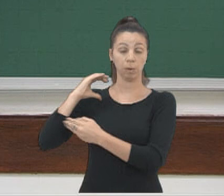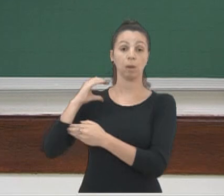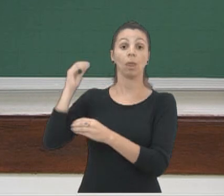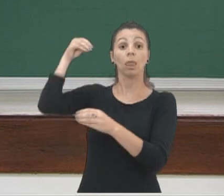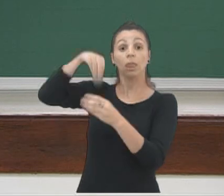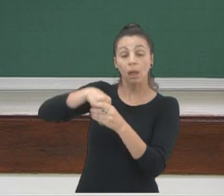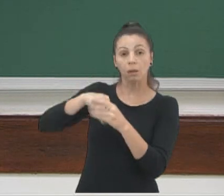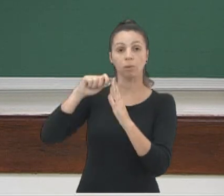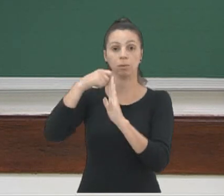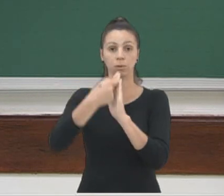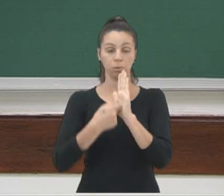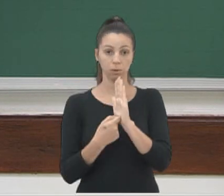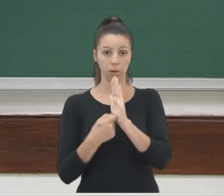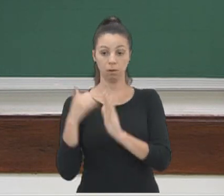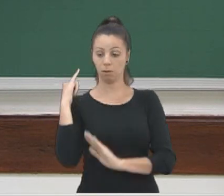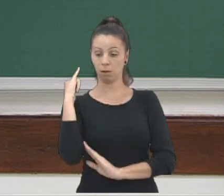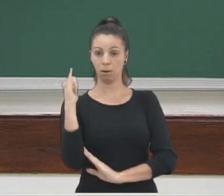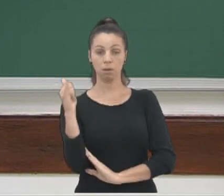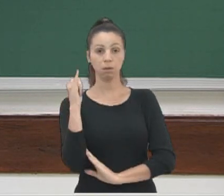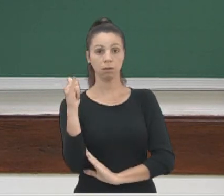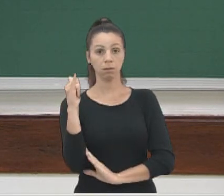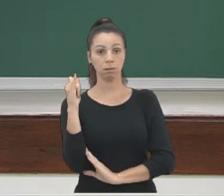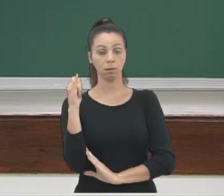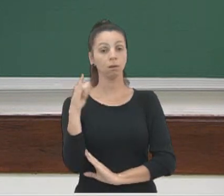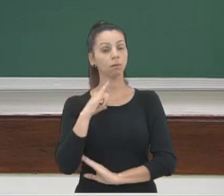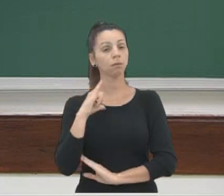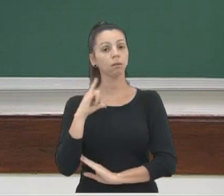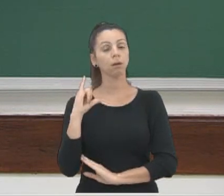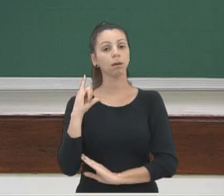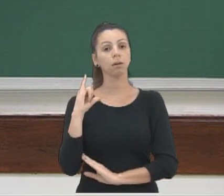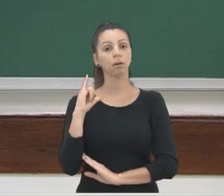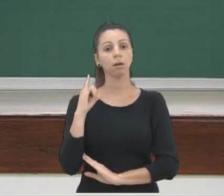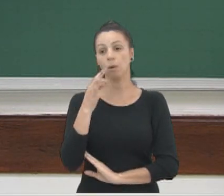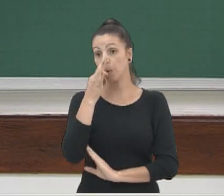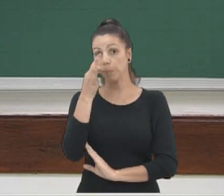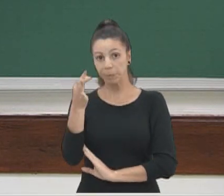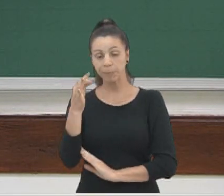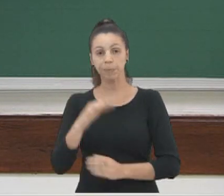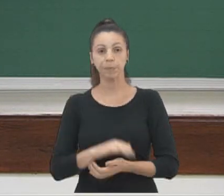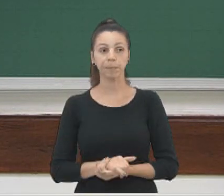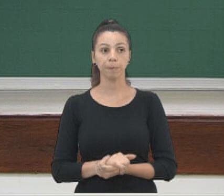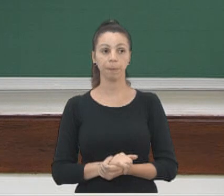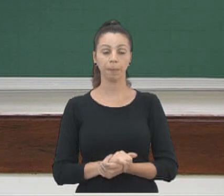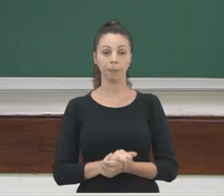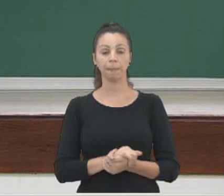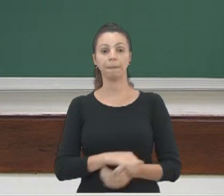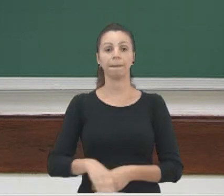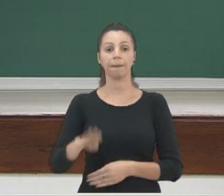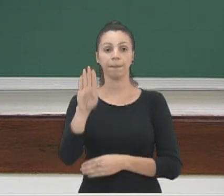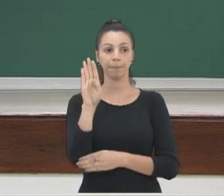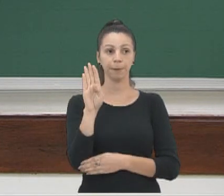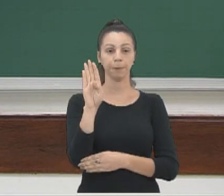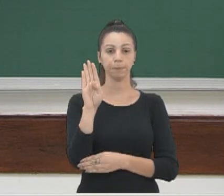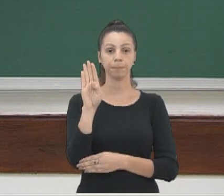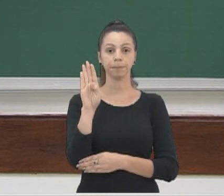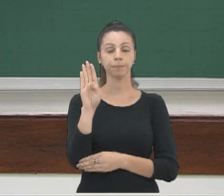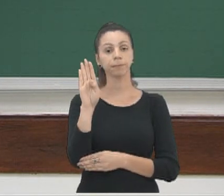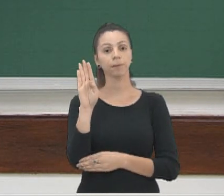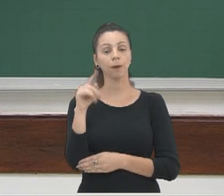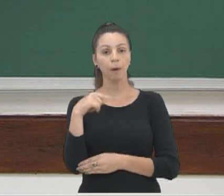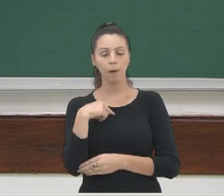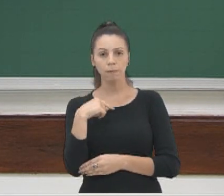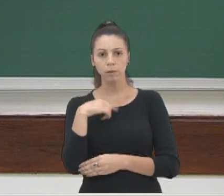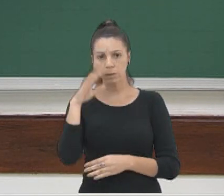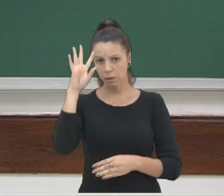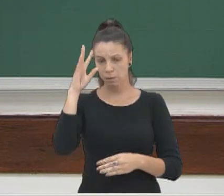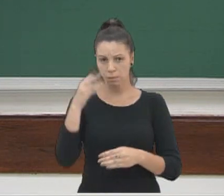do texto com a narradora. A narradora tem um conceito, essa narradora personagem. Letra B. Você identificou